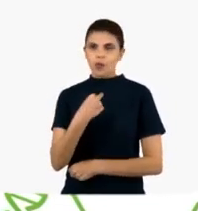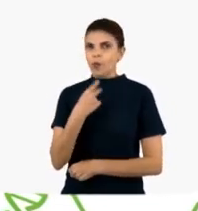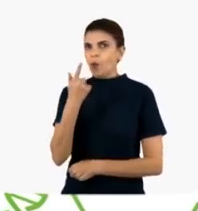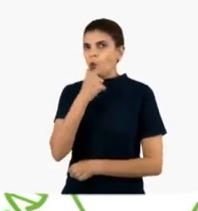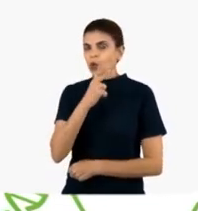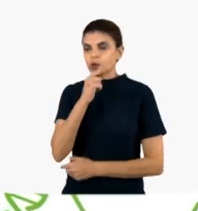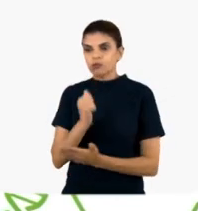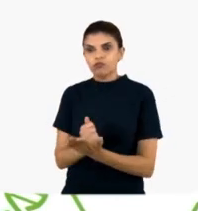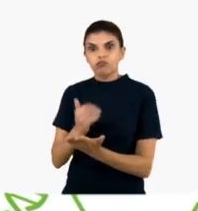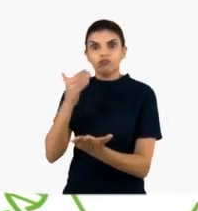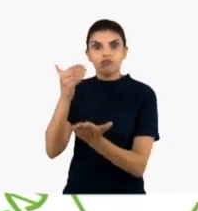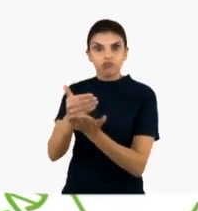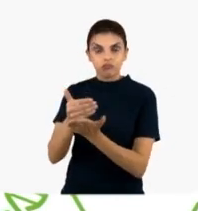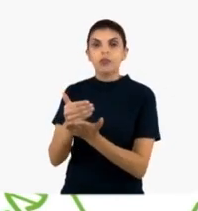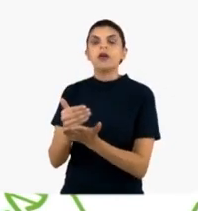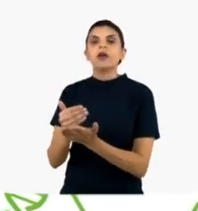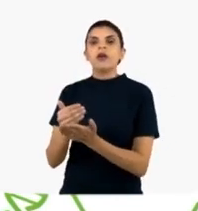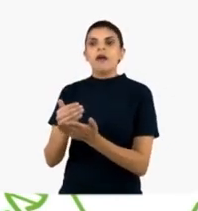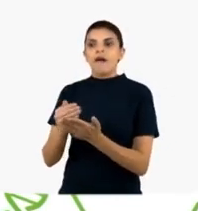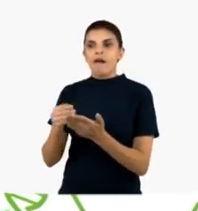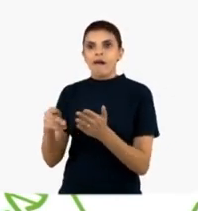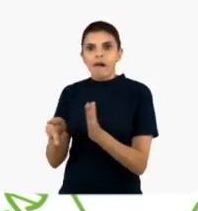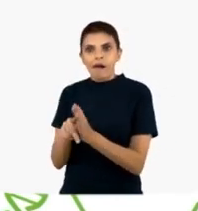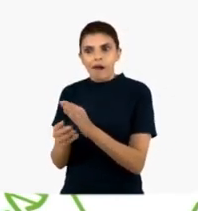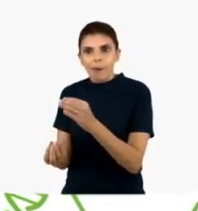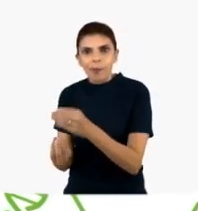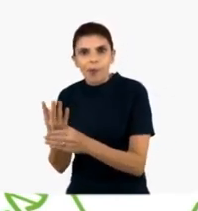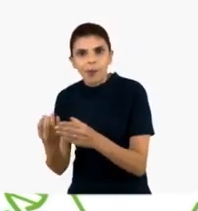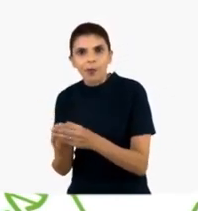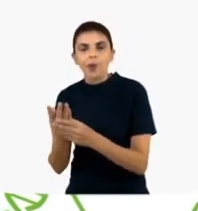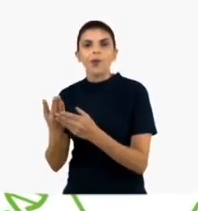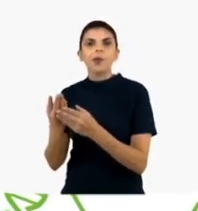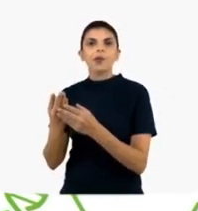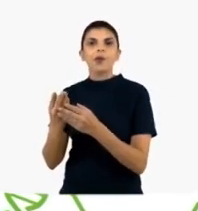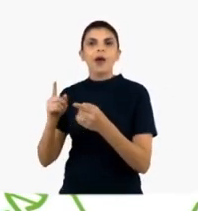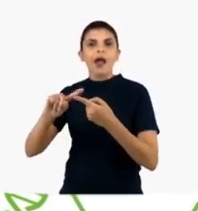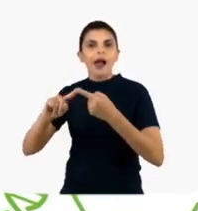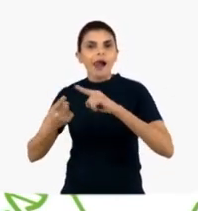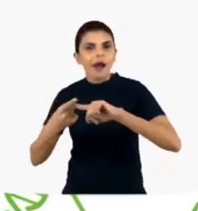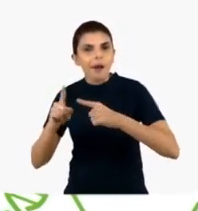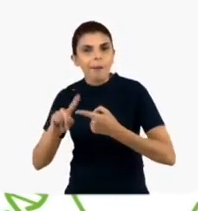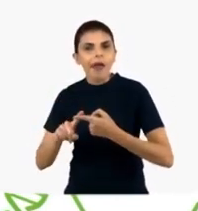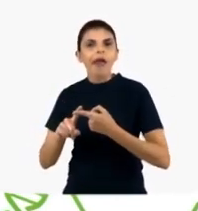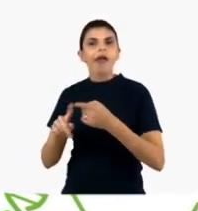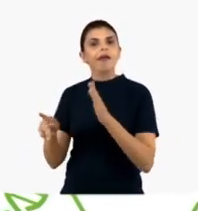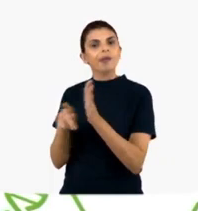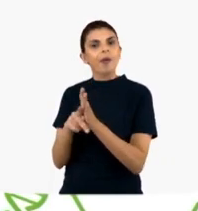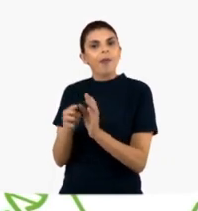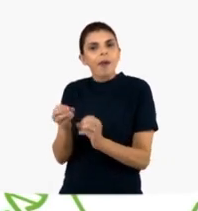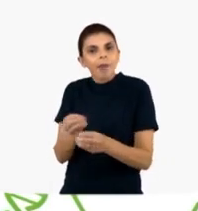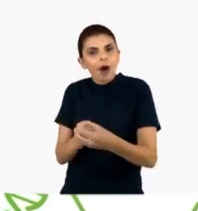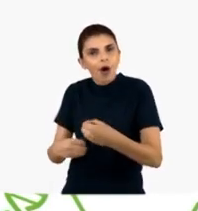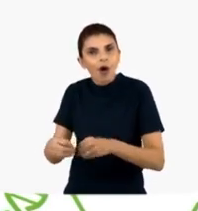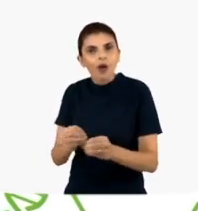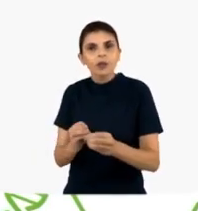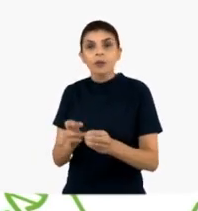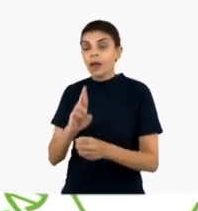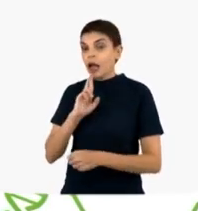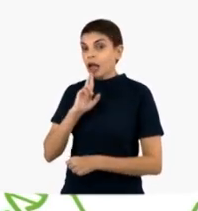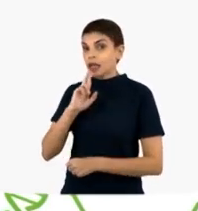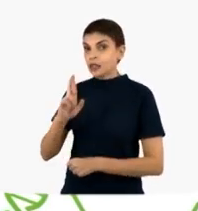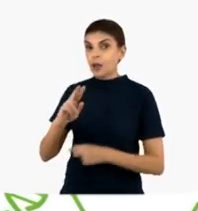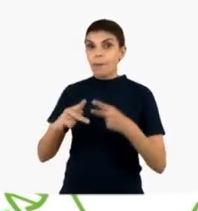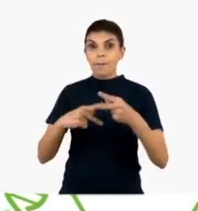podemos ter um gasto excessivo em nutrientes, em elementos para alimentar o meu microorganismo, e